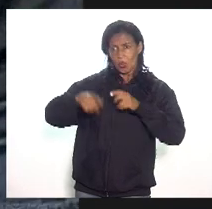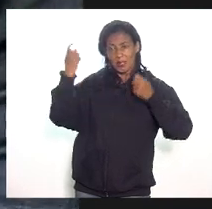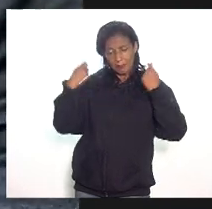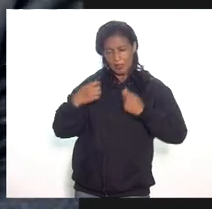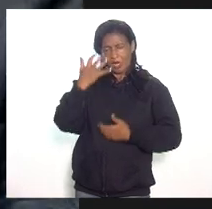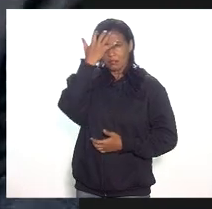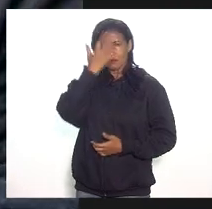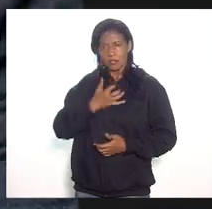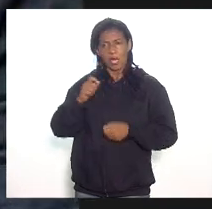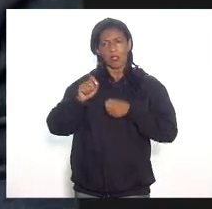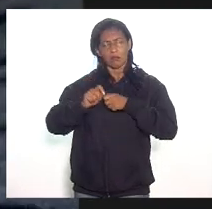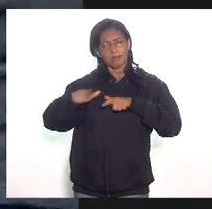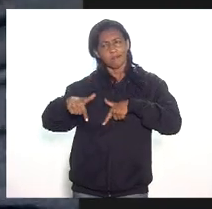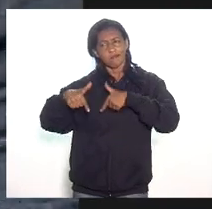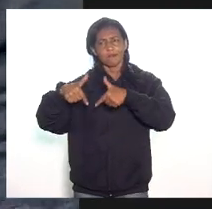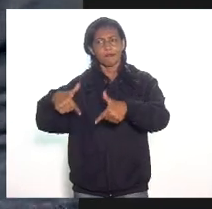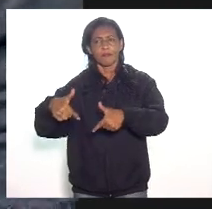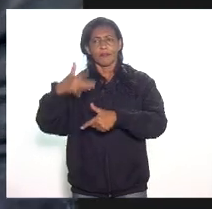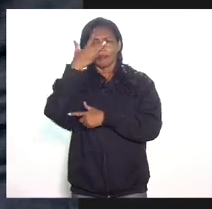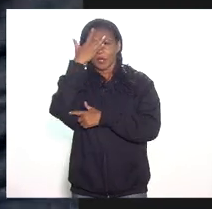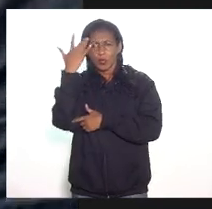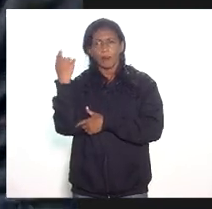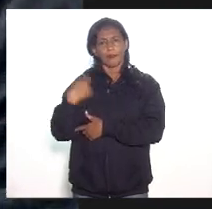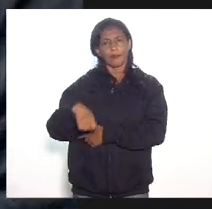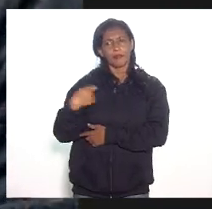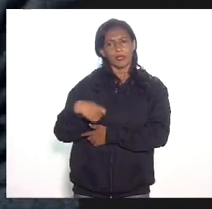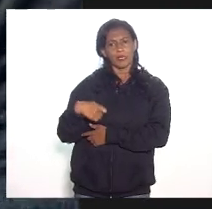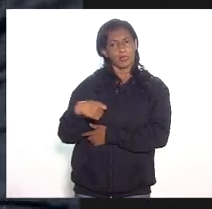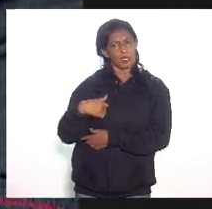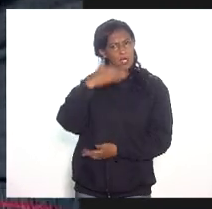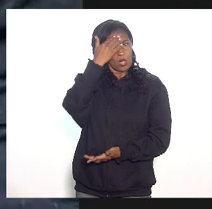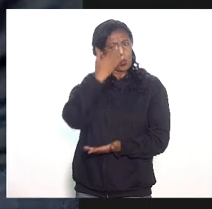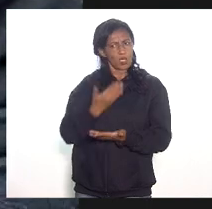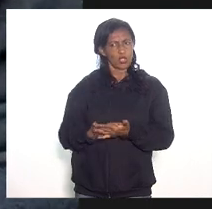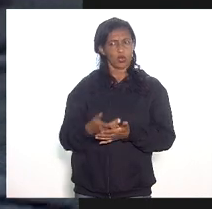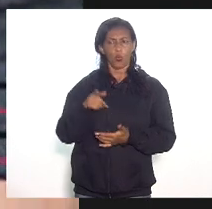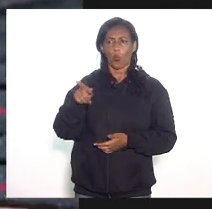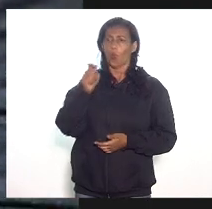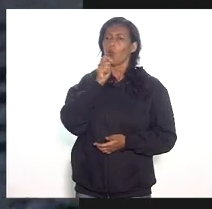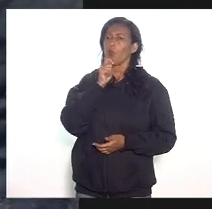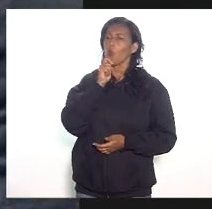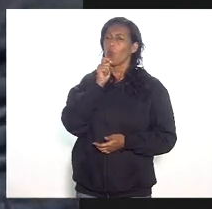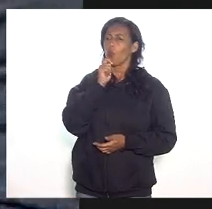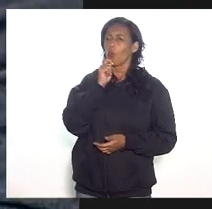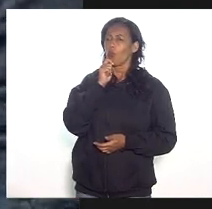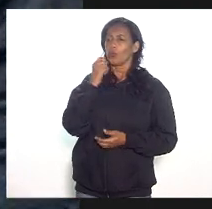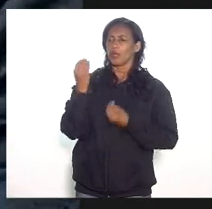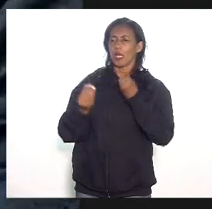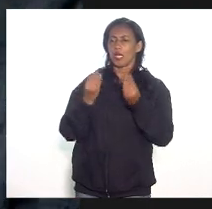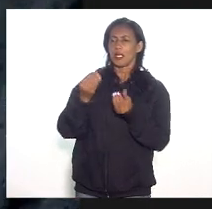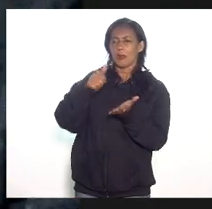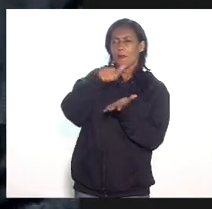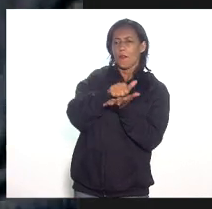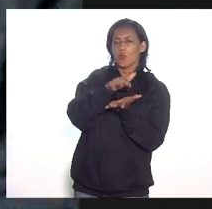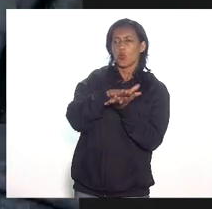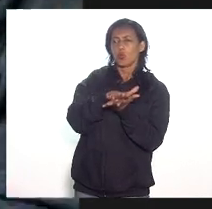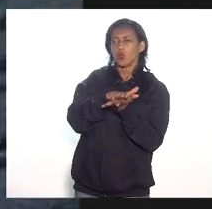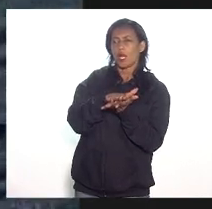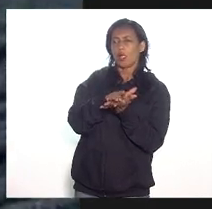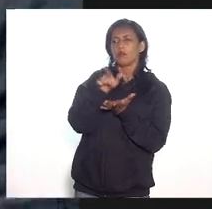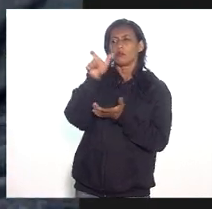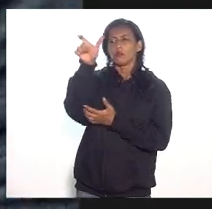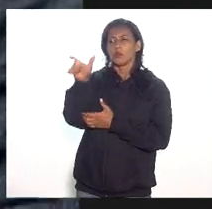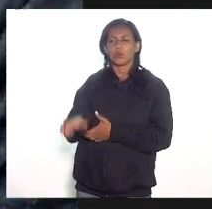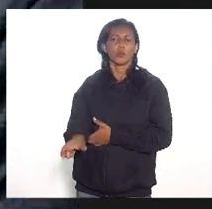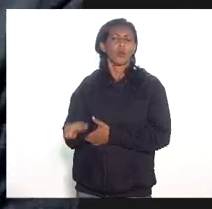celeridade que o cidadão precisa? Eu acredito que o judiciário não vai ter essa propensão em multar os seus pares por conta